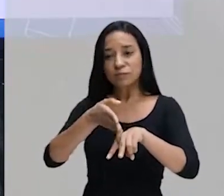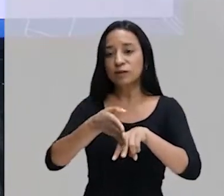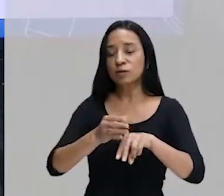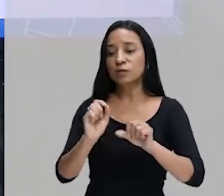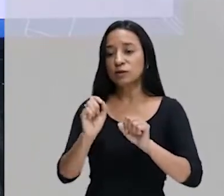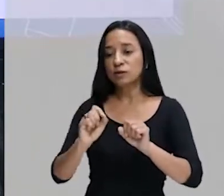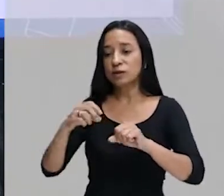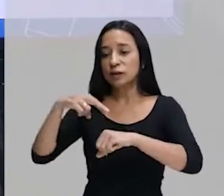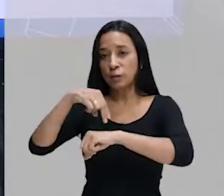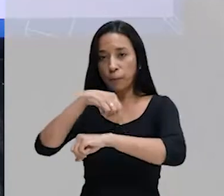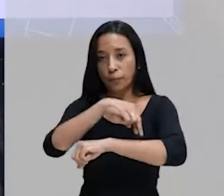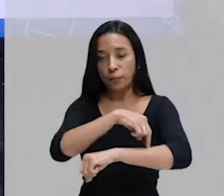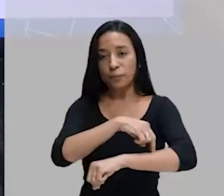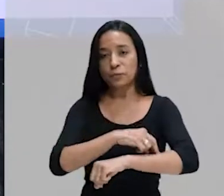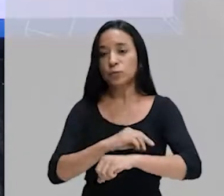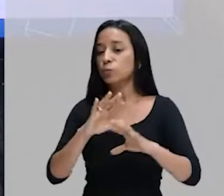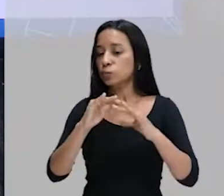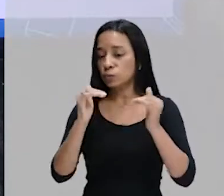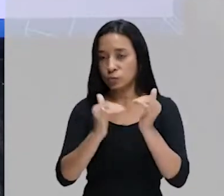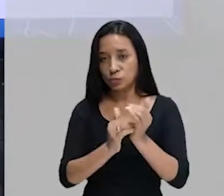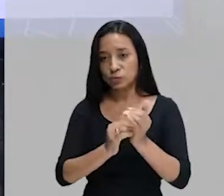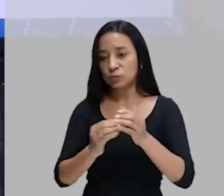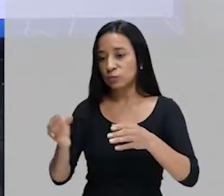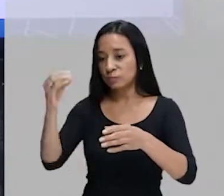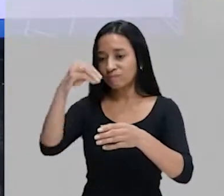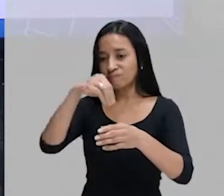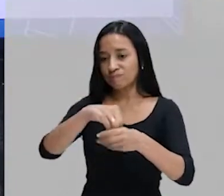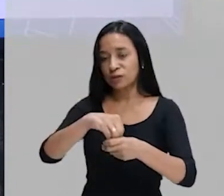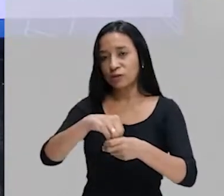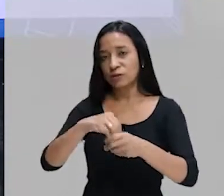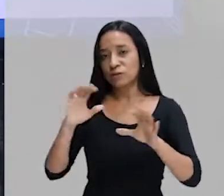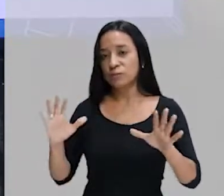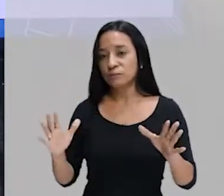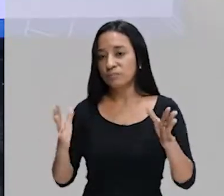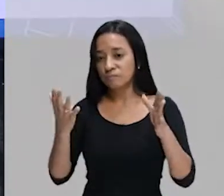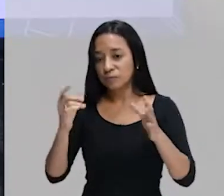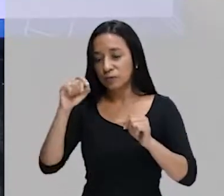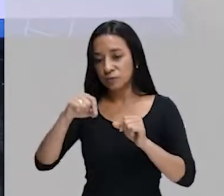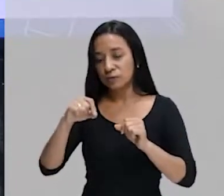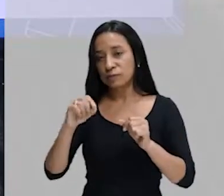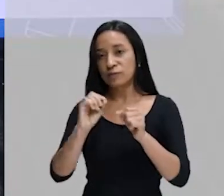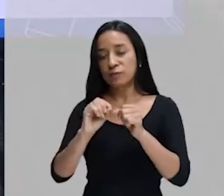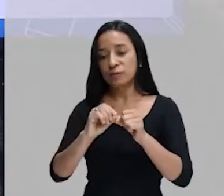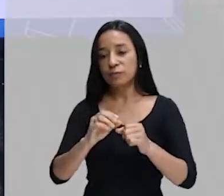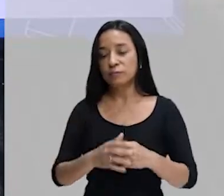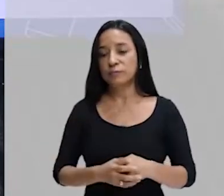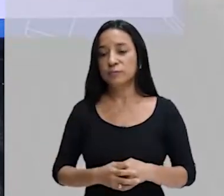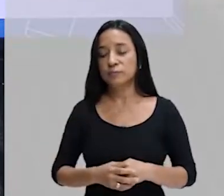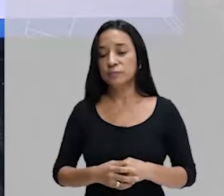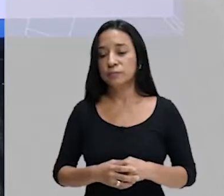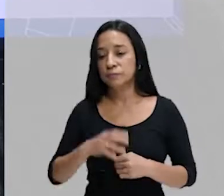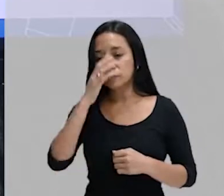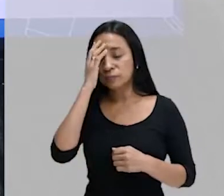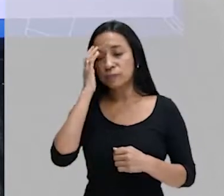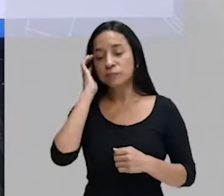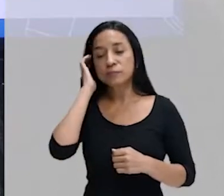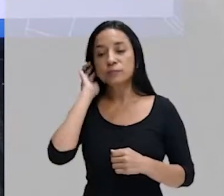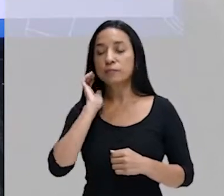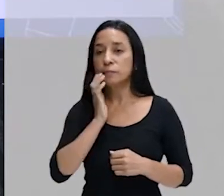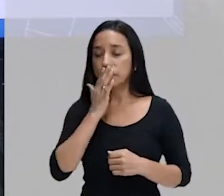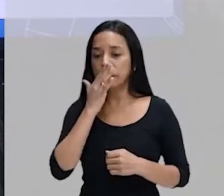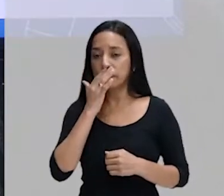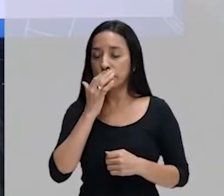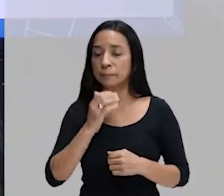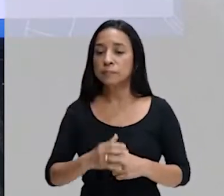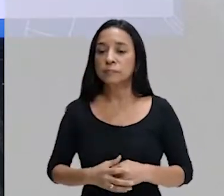tudo isso faz parte desse tipo de evento que é feito. Então, vamos dar uma